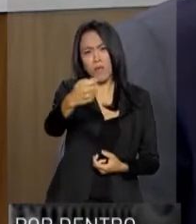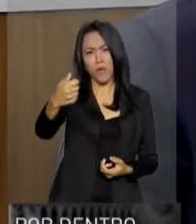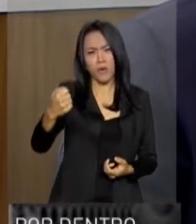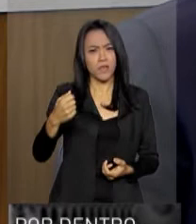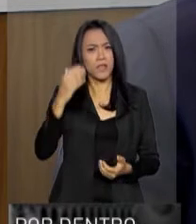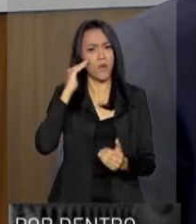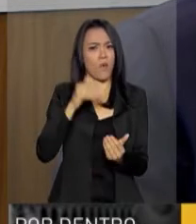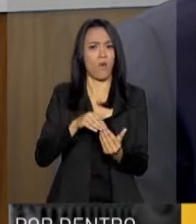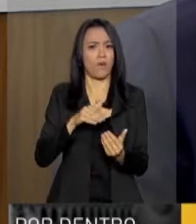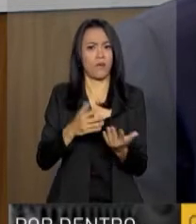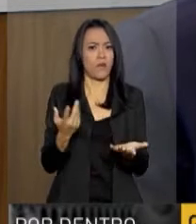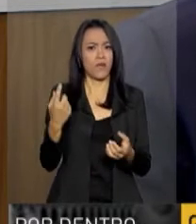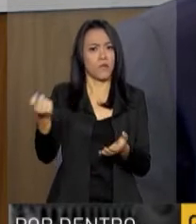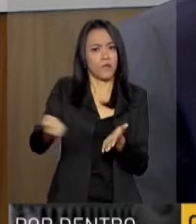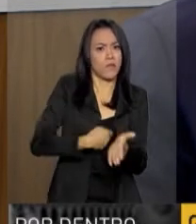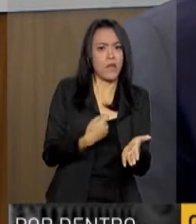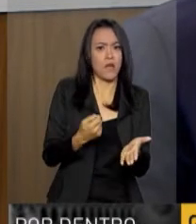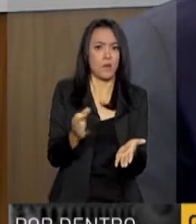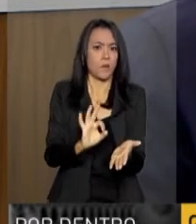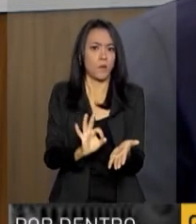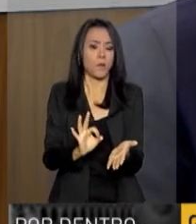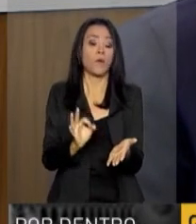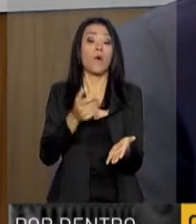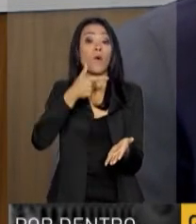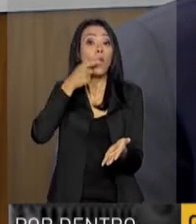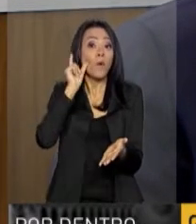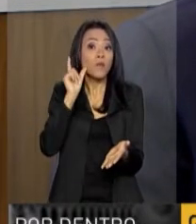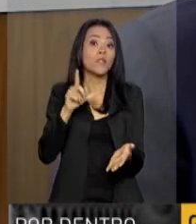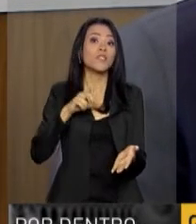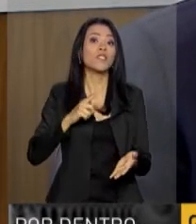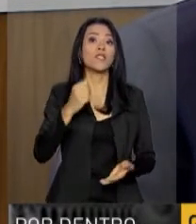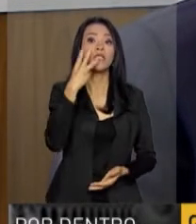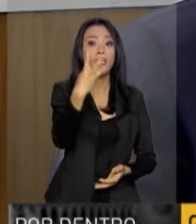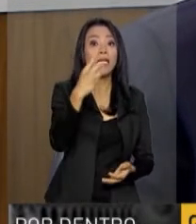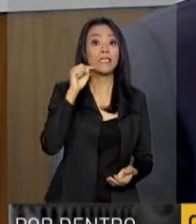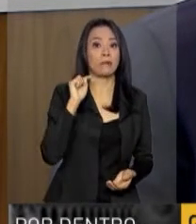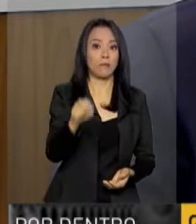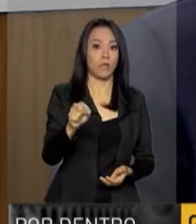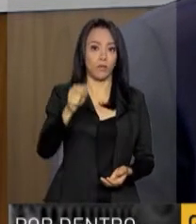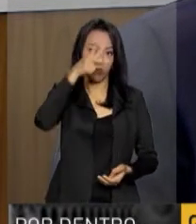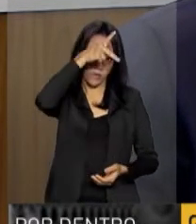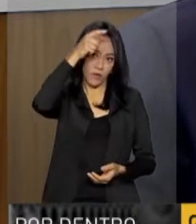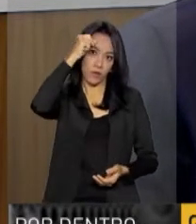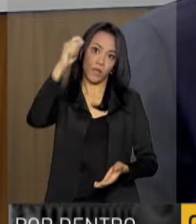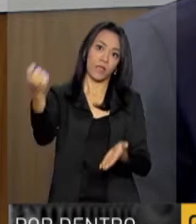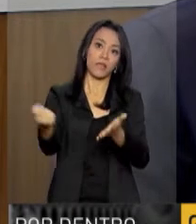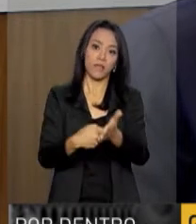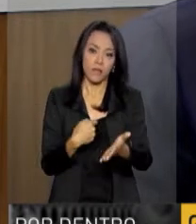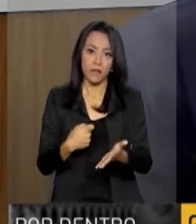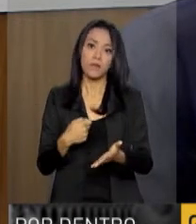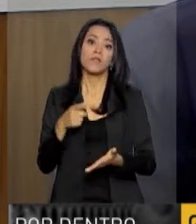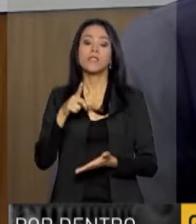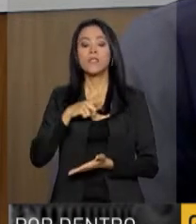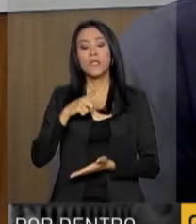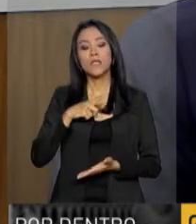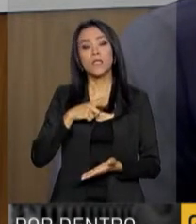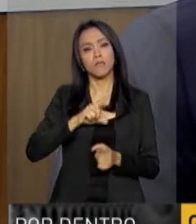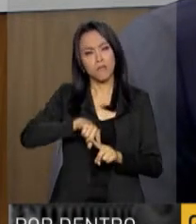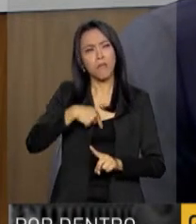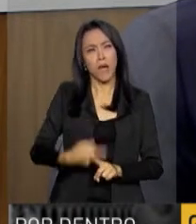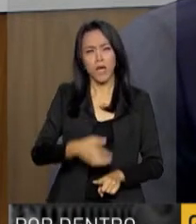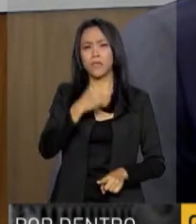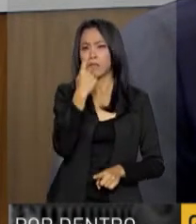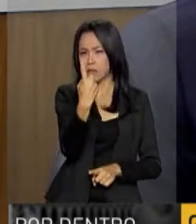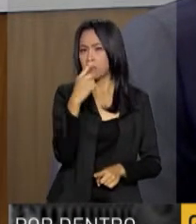eu ontem tinham 3 mil prefeituras assinando o contrato tem aproximadamente mais mil e